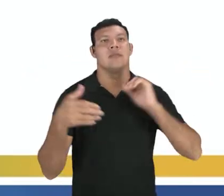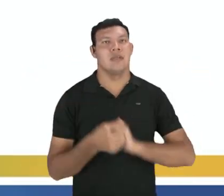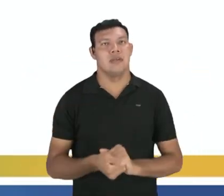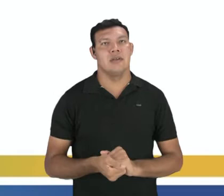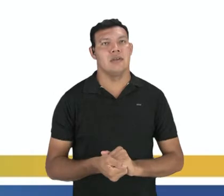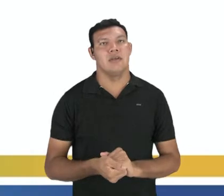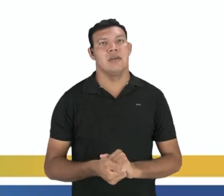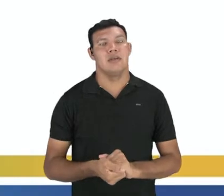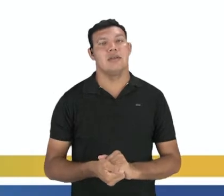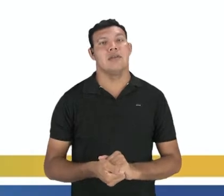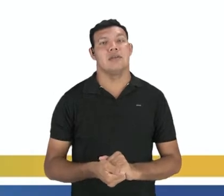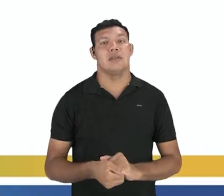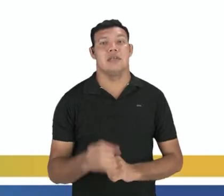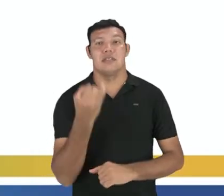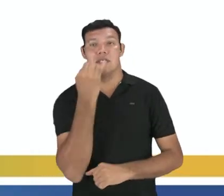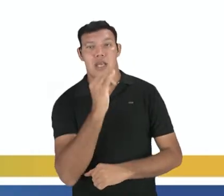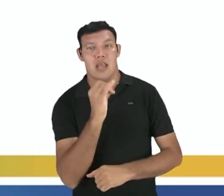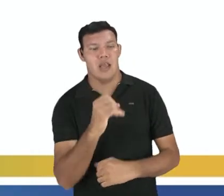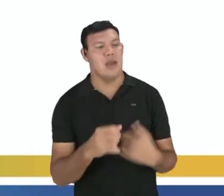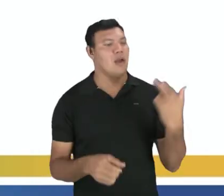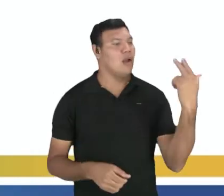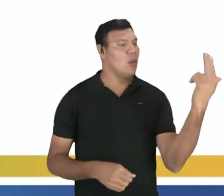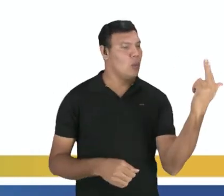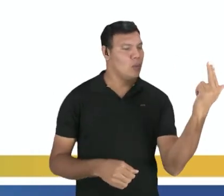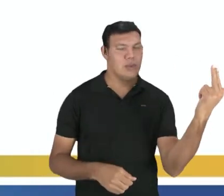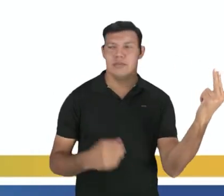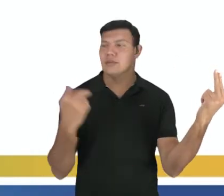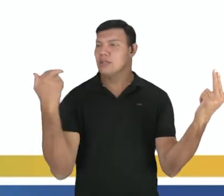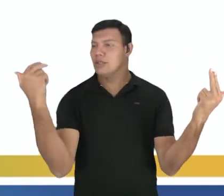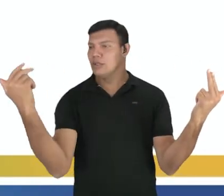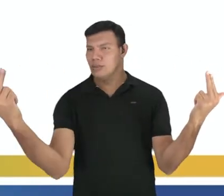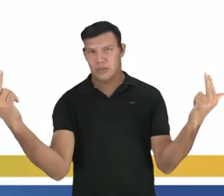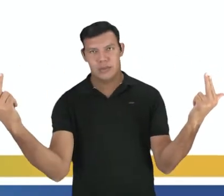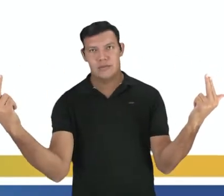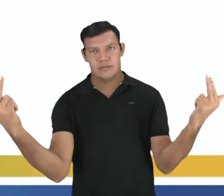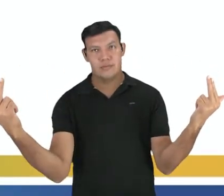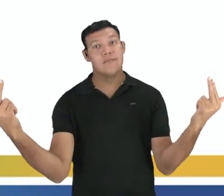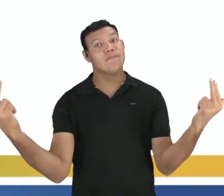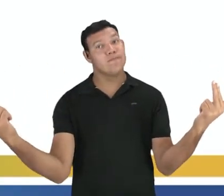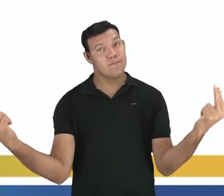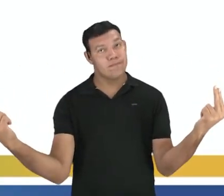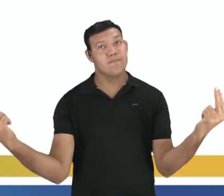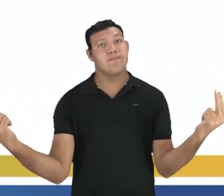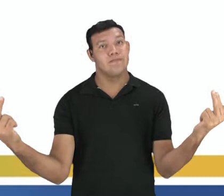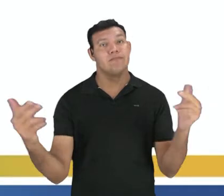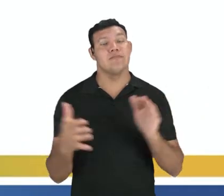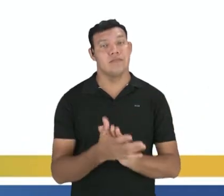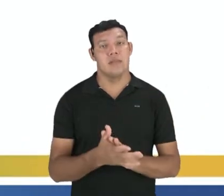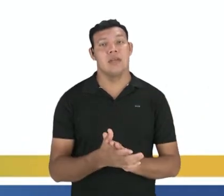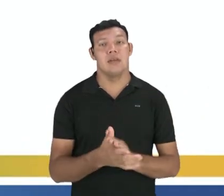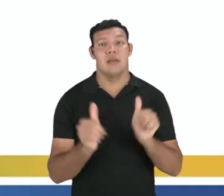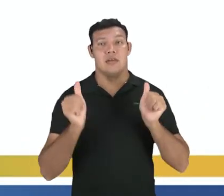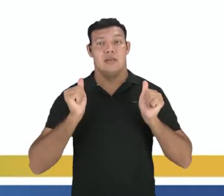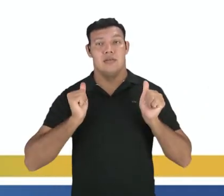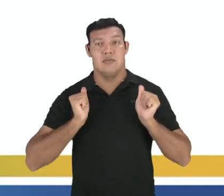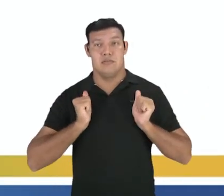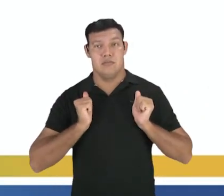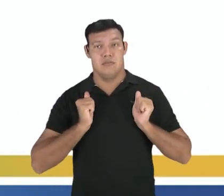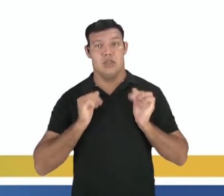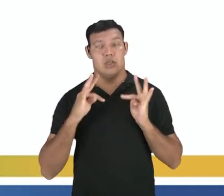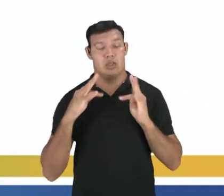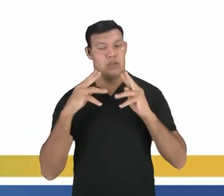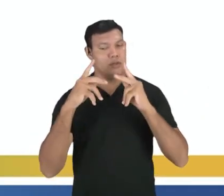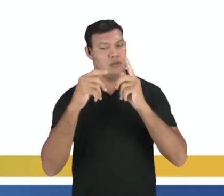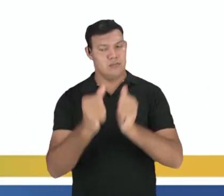Quando a gente tem a mesma quantidade de H+ e de OH-, nós teremos uma